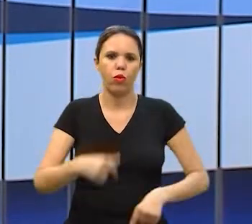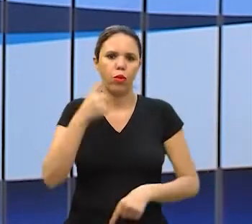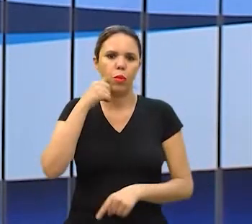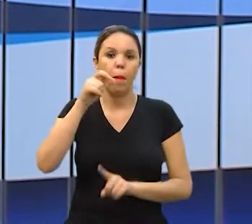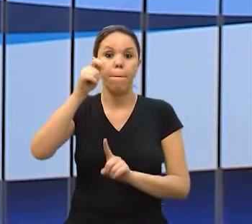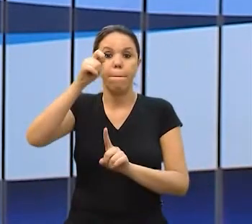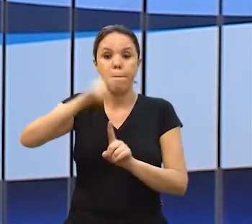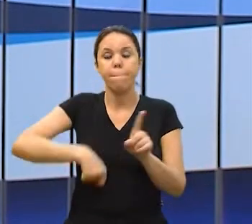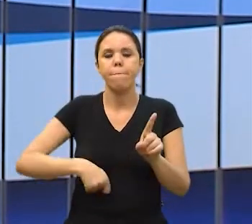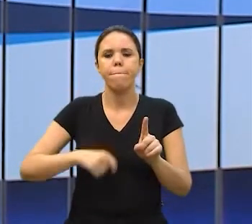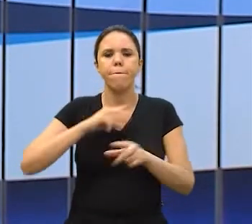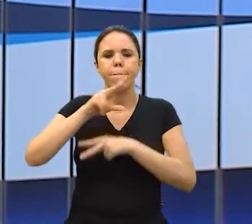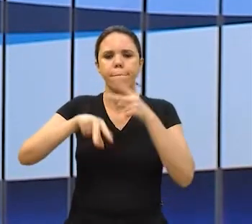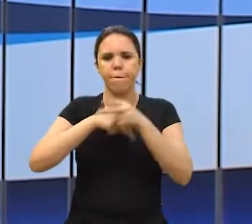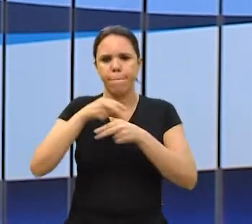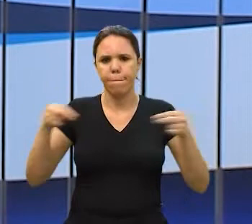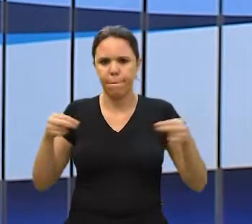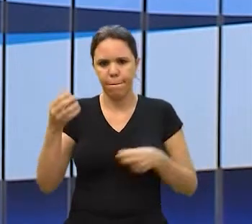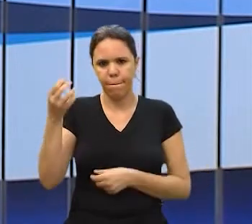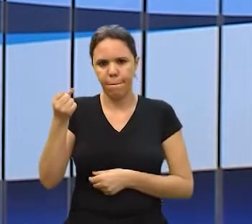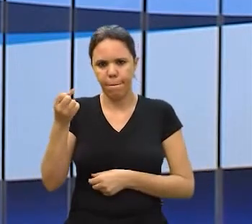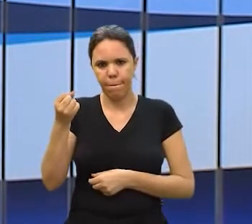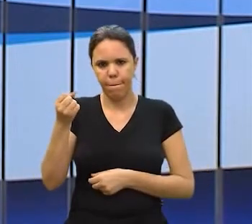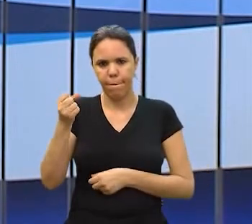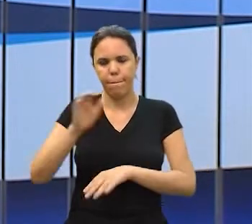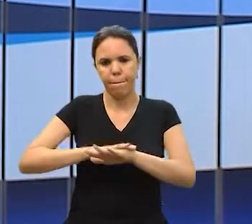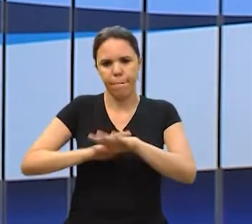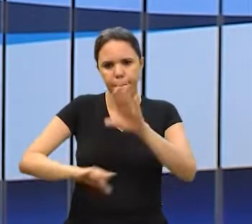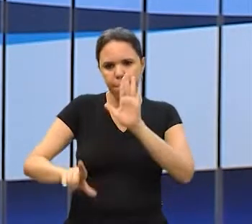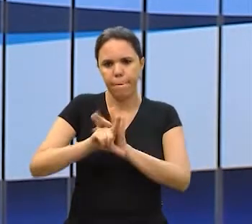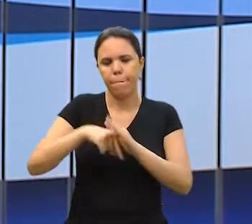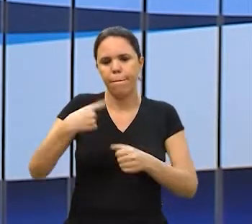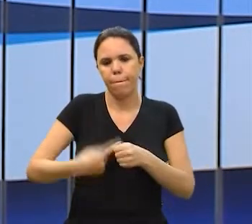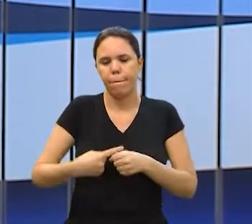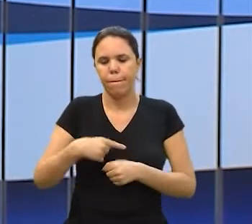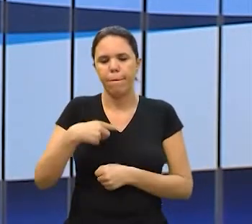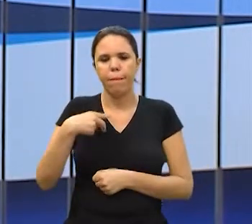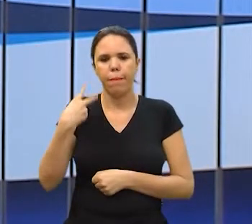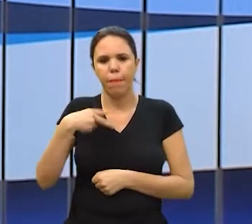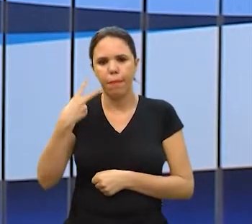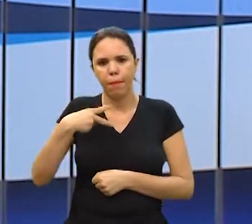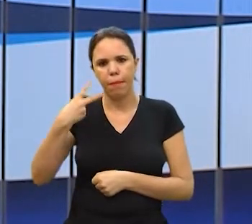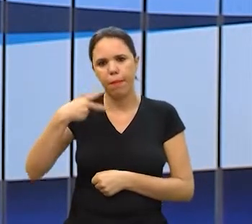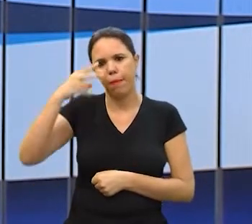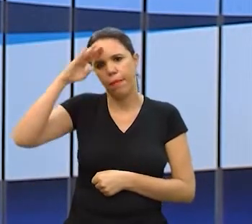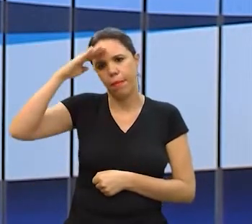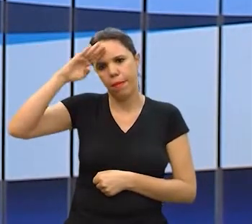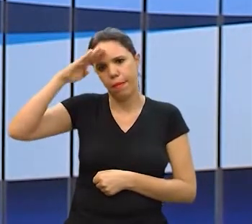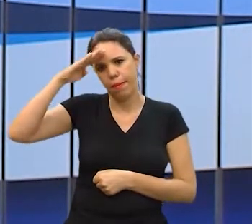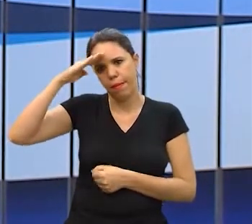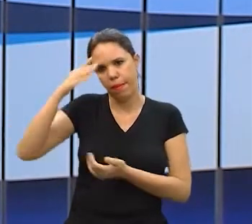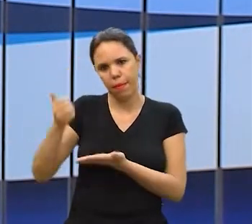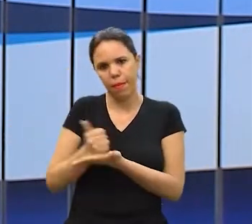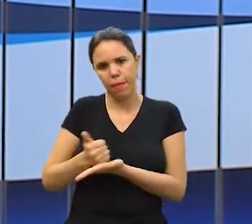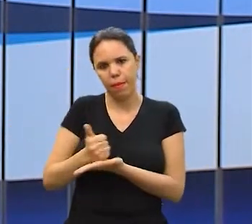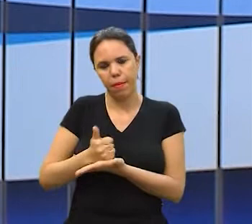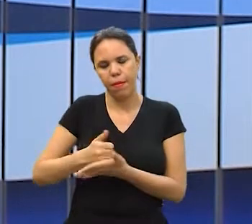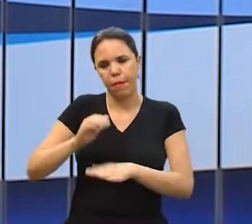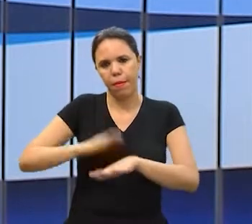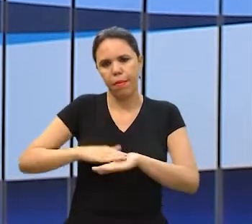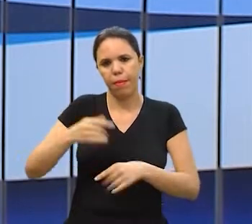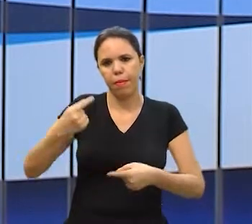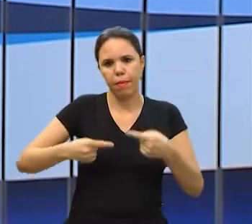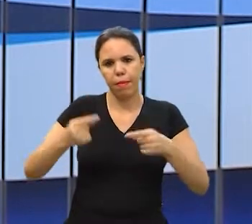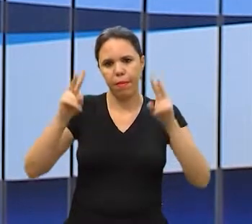É o mês do Laço Branco, uma lei municipal de autoria do vereador Marcelo da Farmácia. E além do autor da norma, a